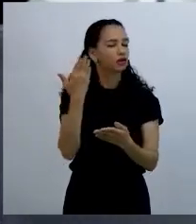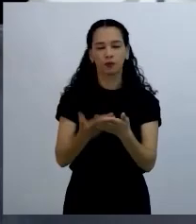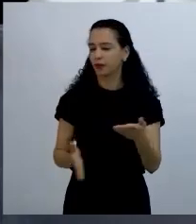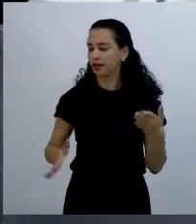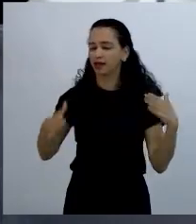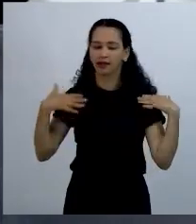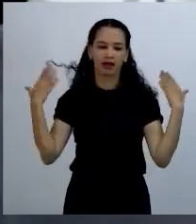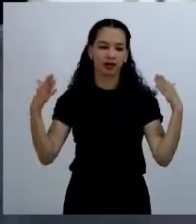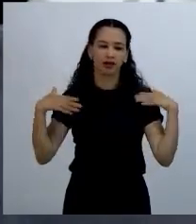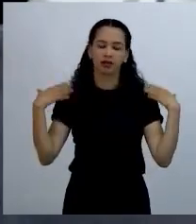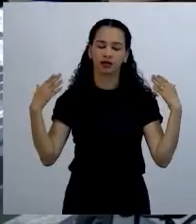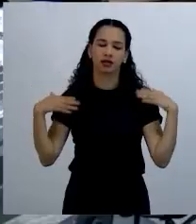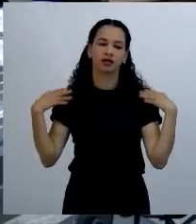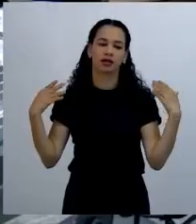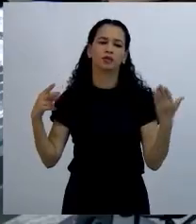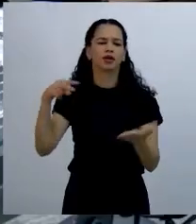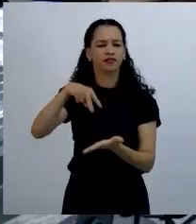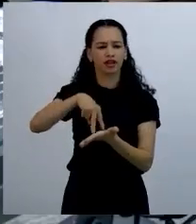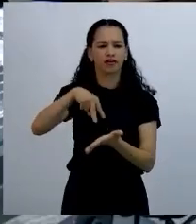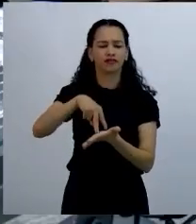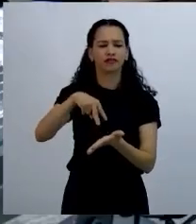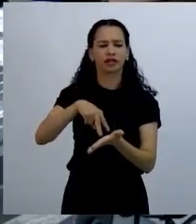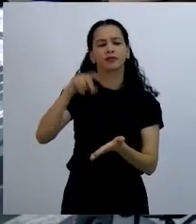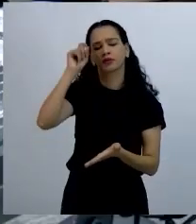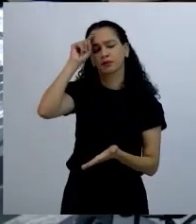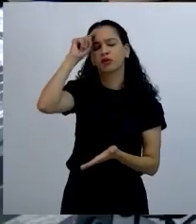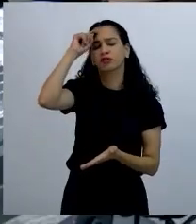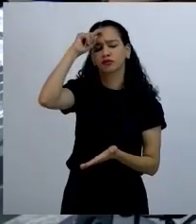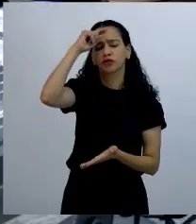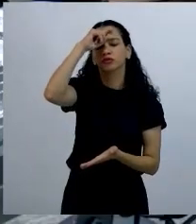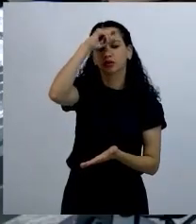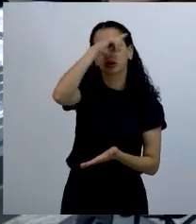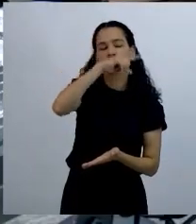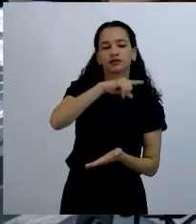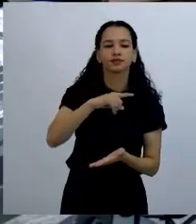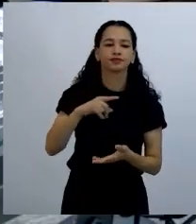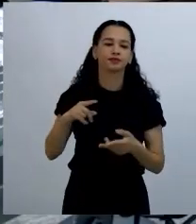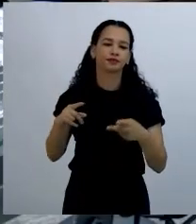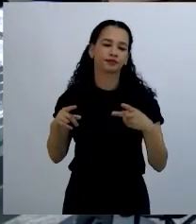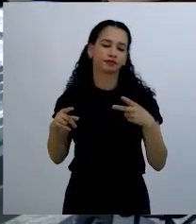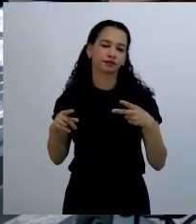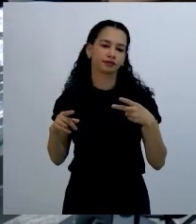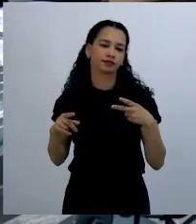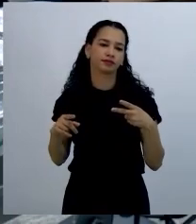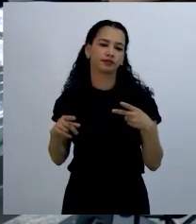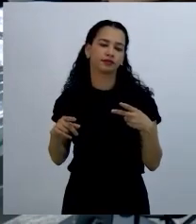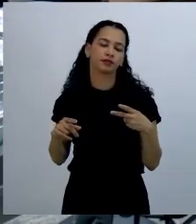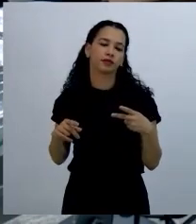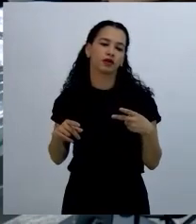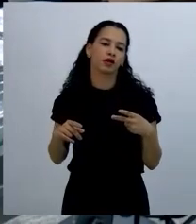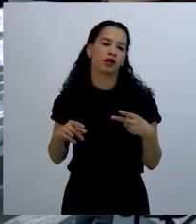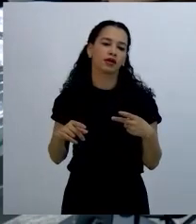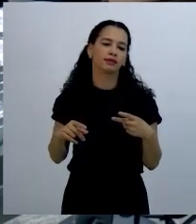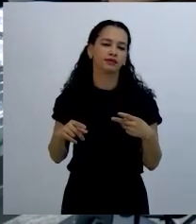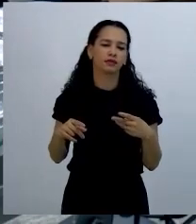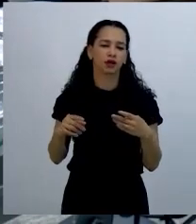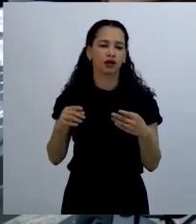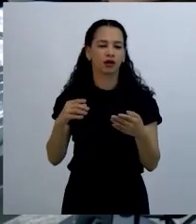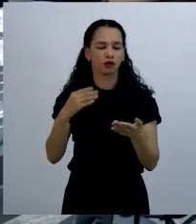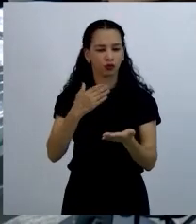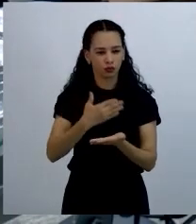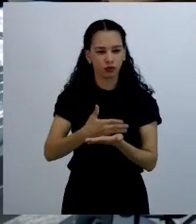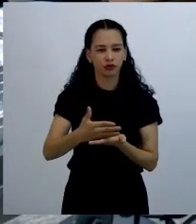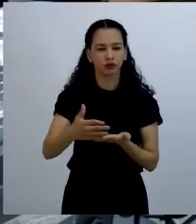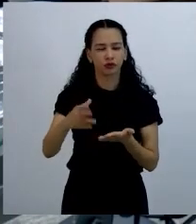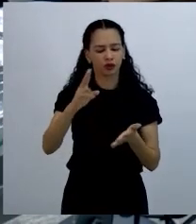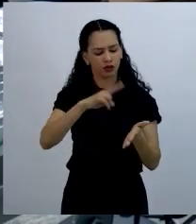e a percepção que eu tenho é que Paulo também estava preocupado com a celebração da unidade